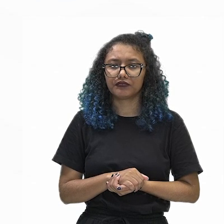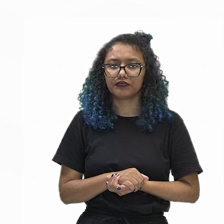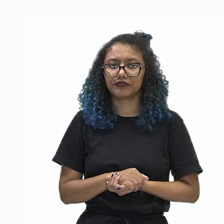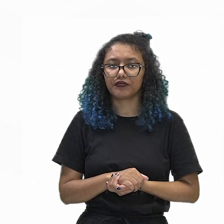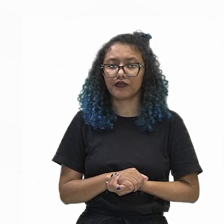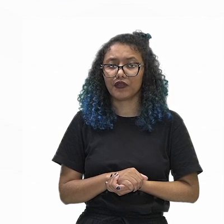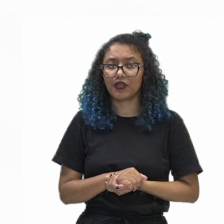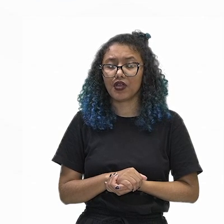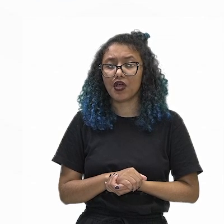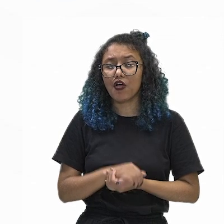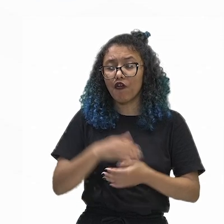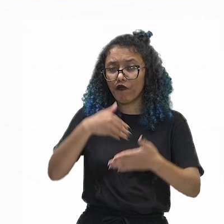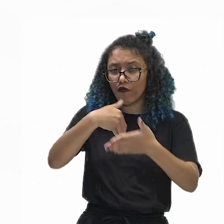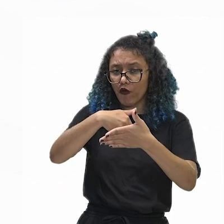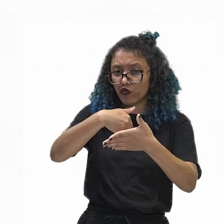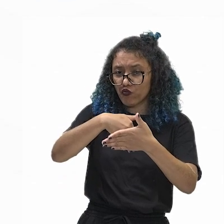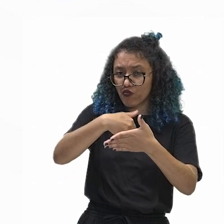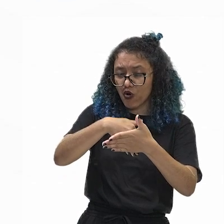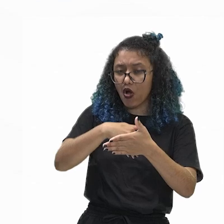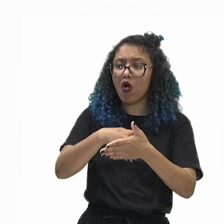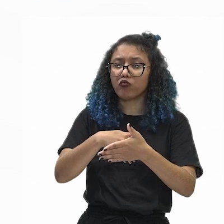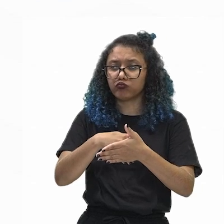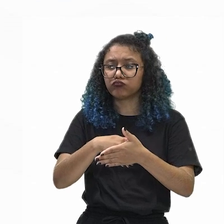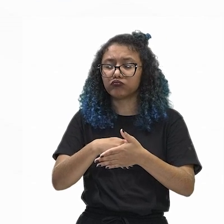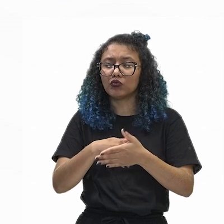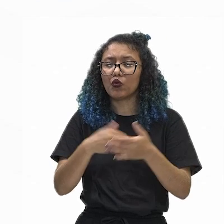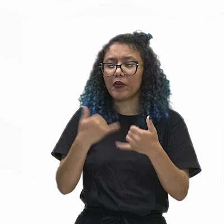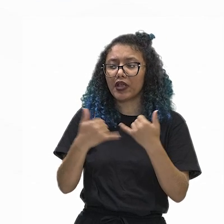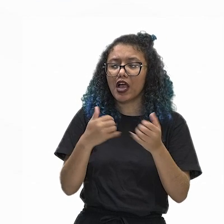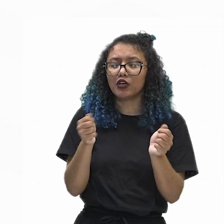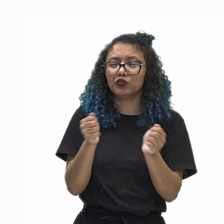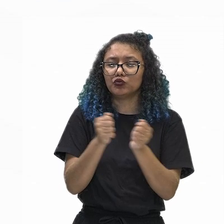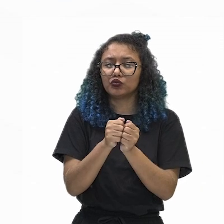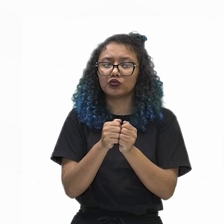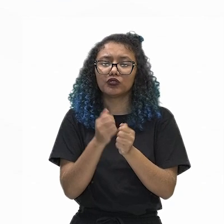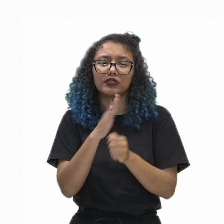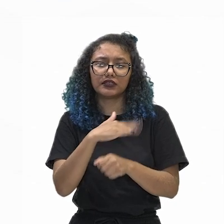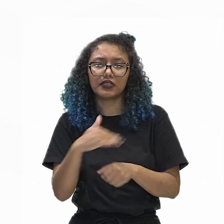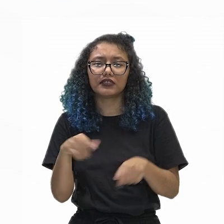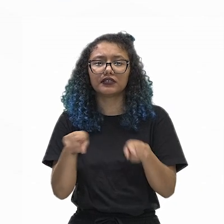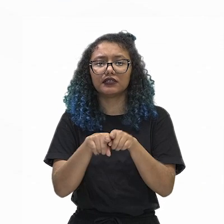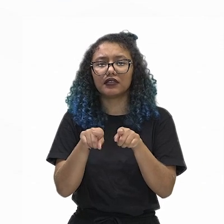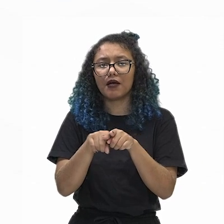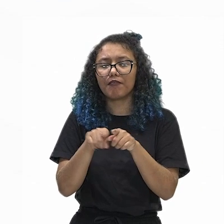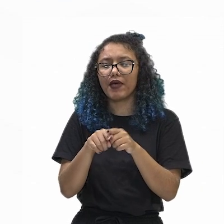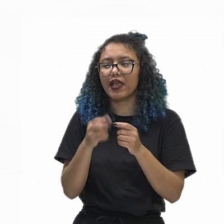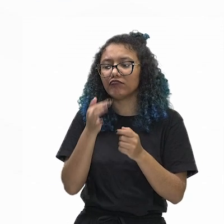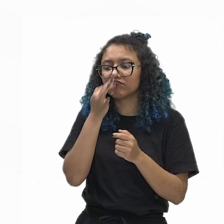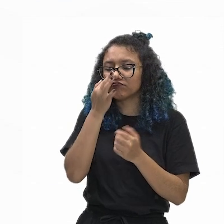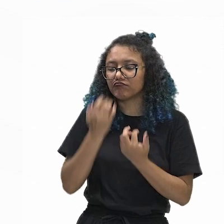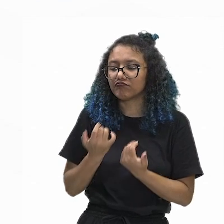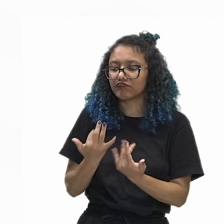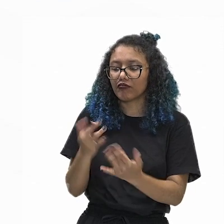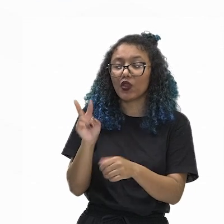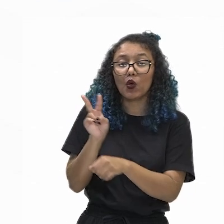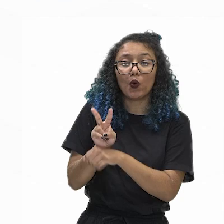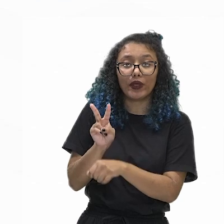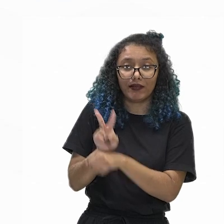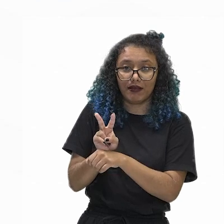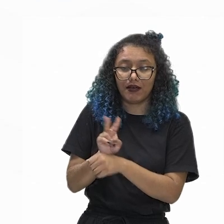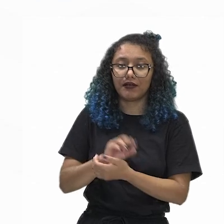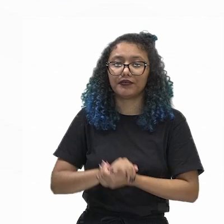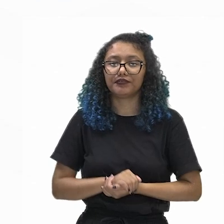Jogar futebol com as crianças e fazer jardinagem, né? Cuidar do jardim. Então, olha